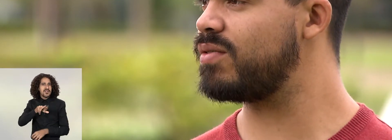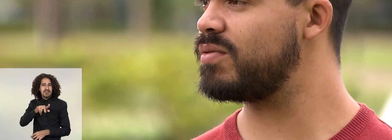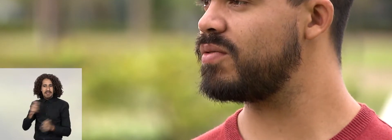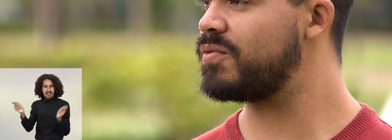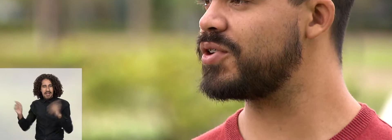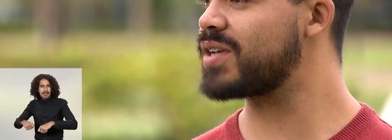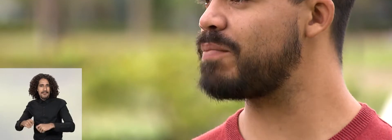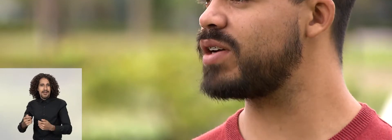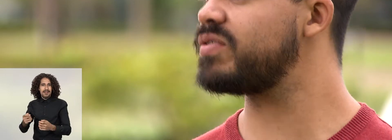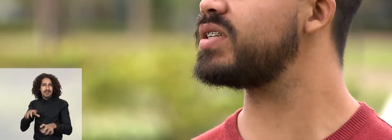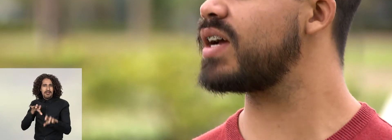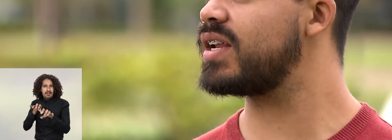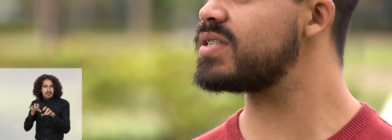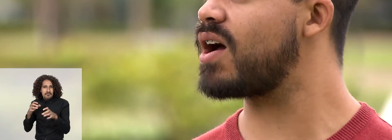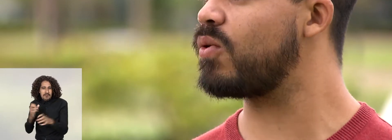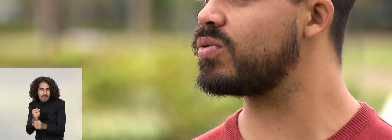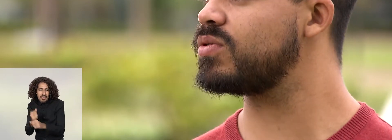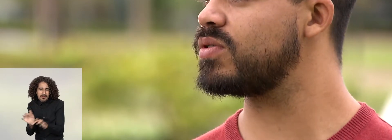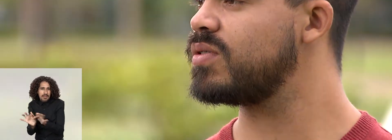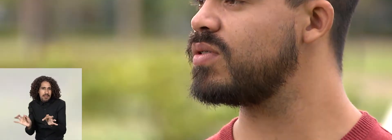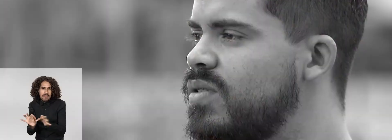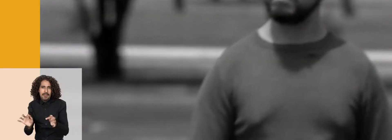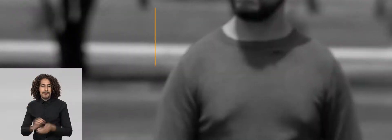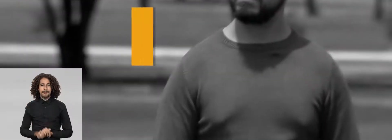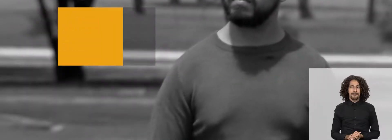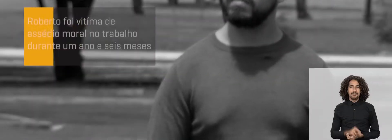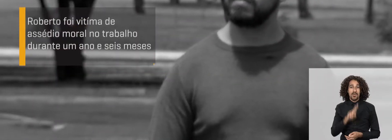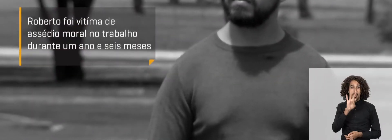engenheiro não fosse capaz de fazer aqueles cálculos.